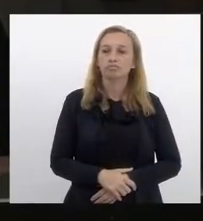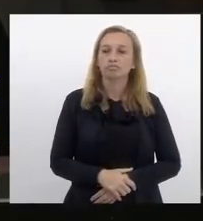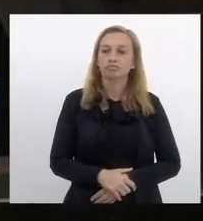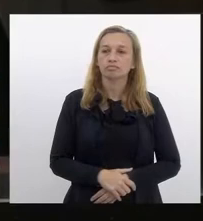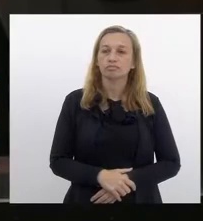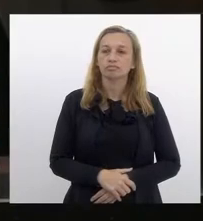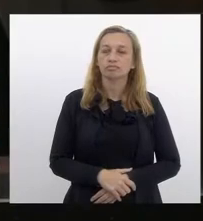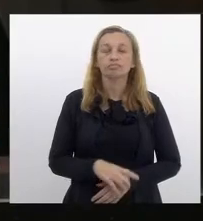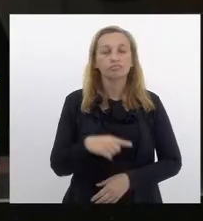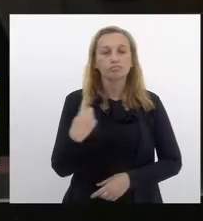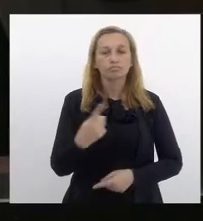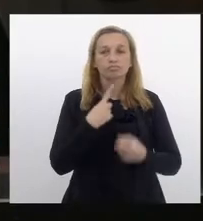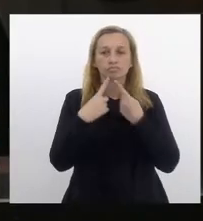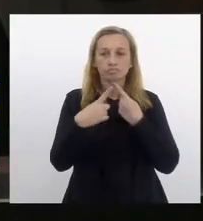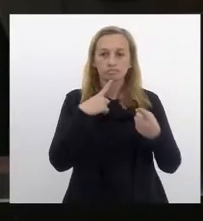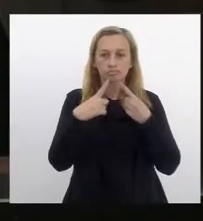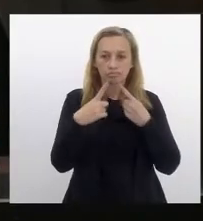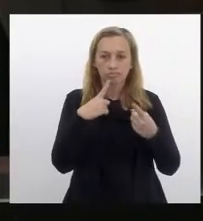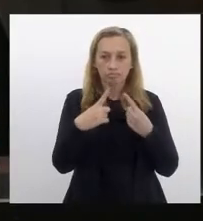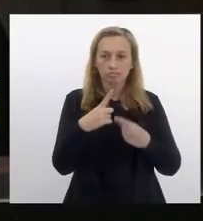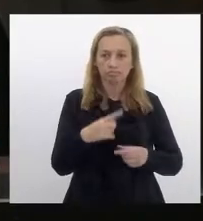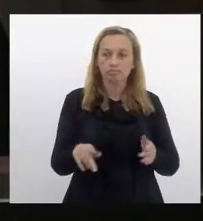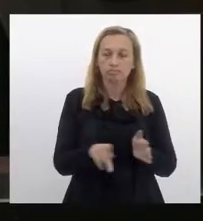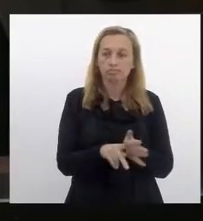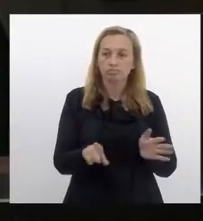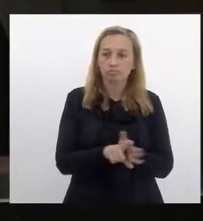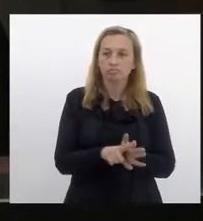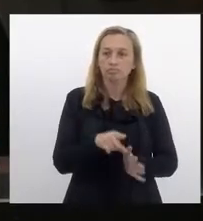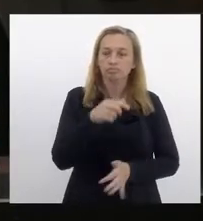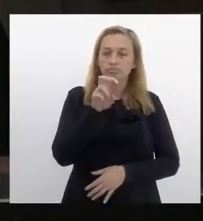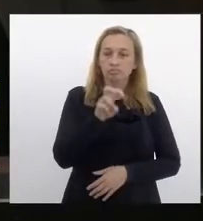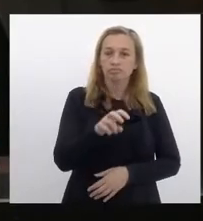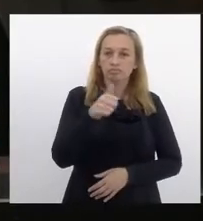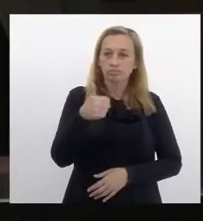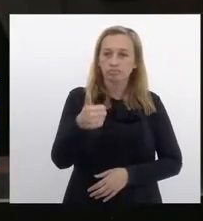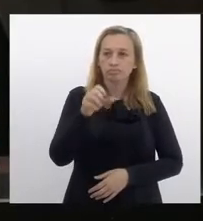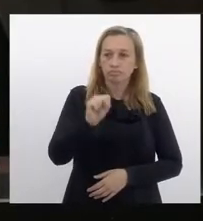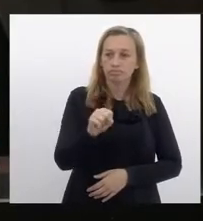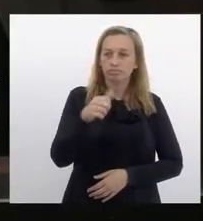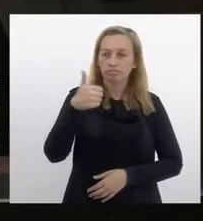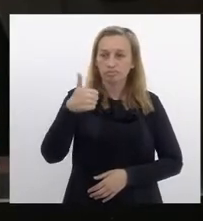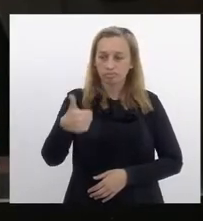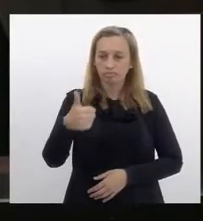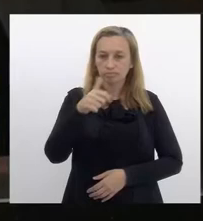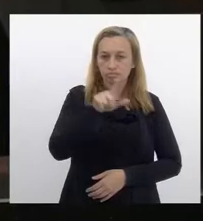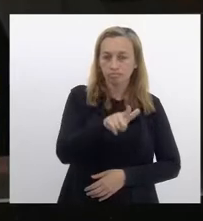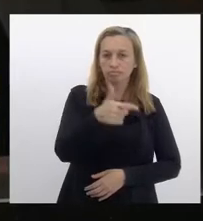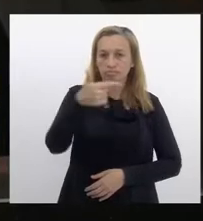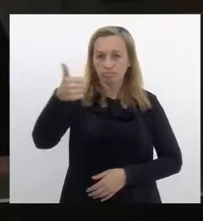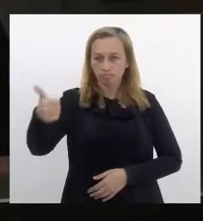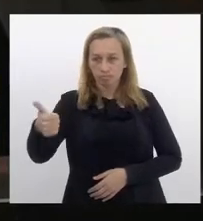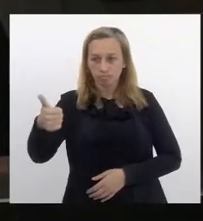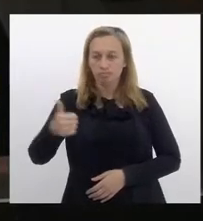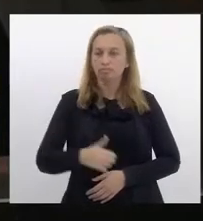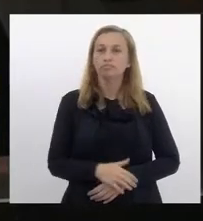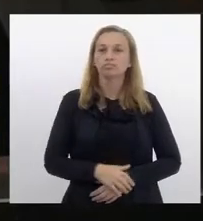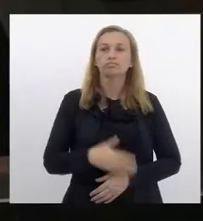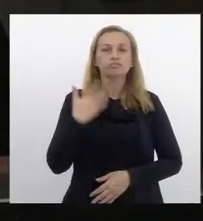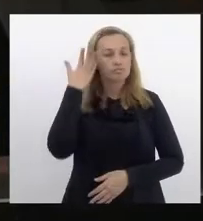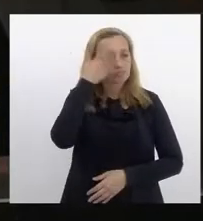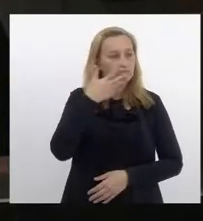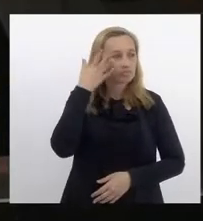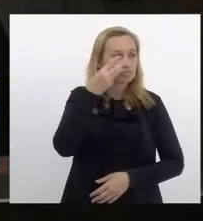Nós estamos discutindo o projeto de lei 5181 de 2021,